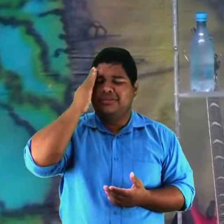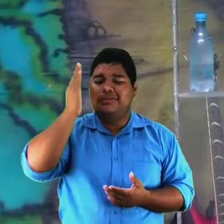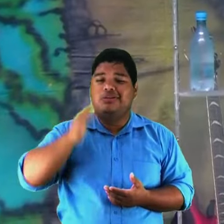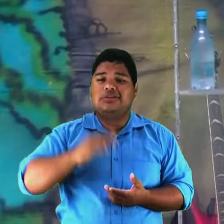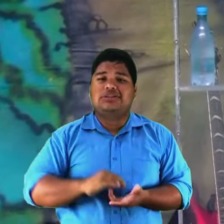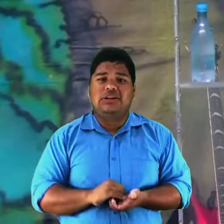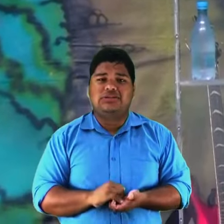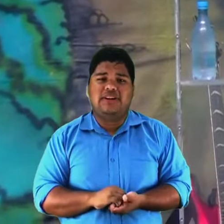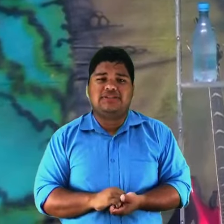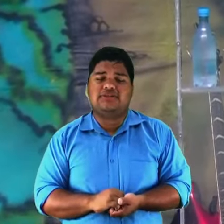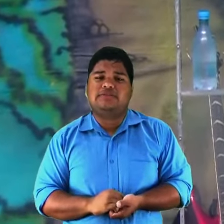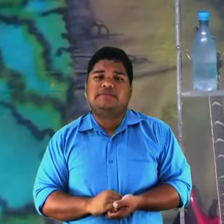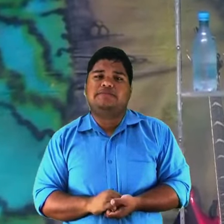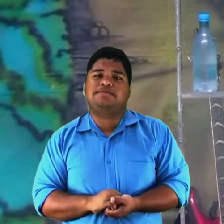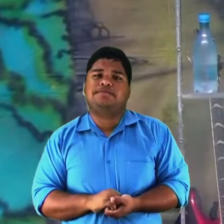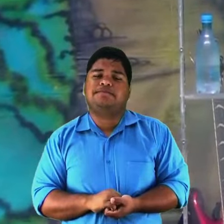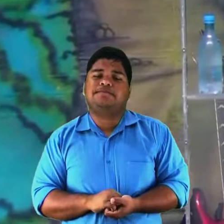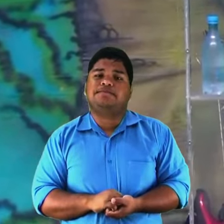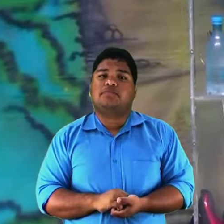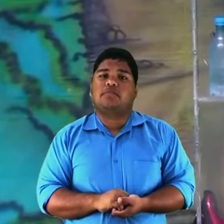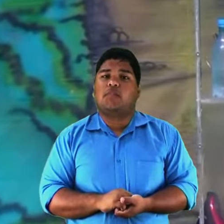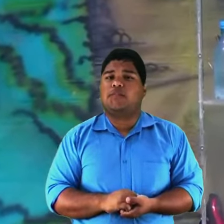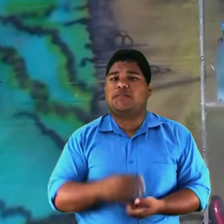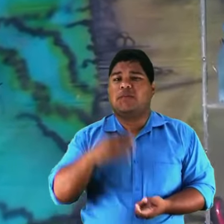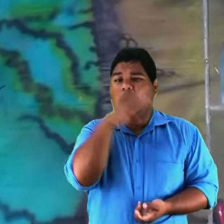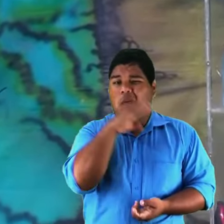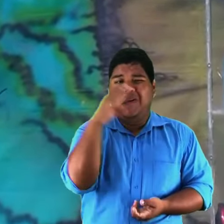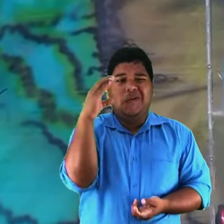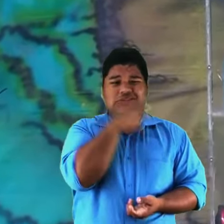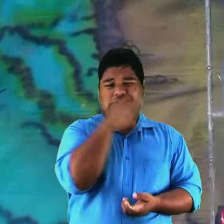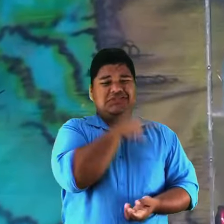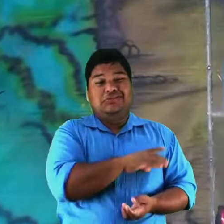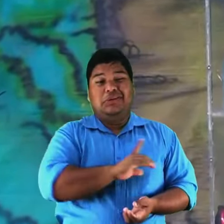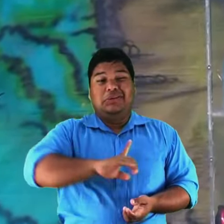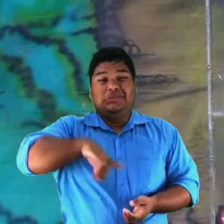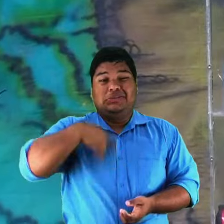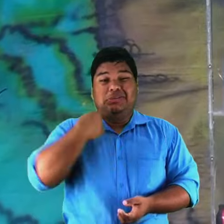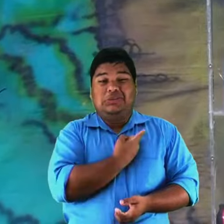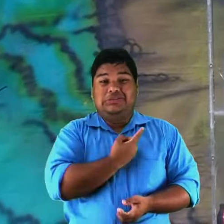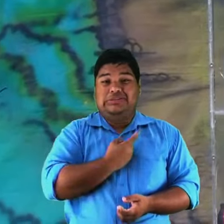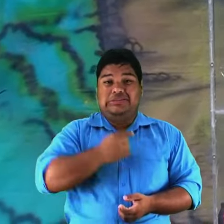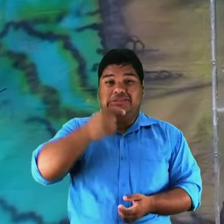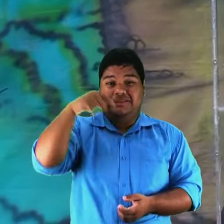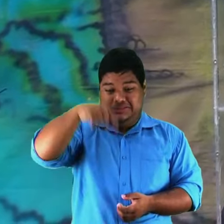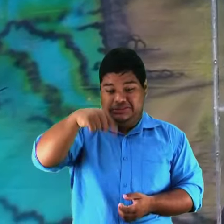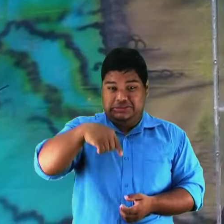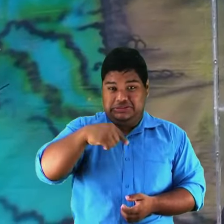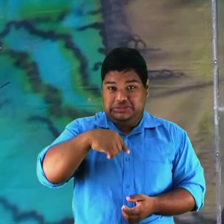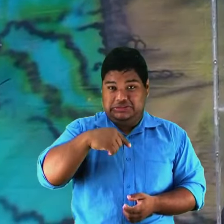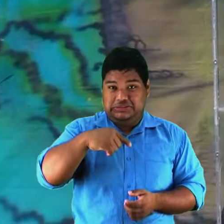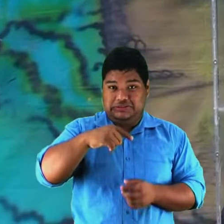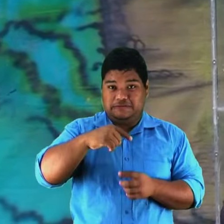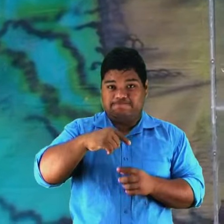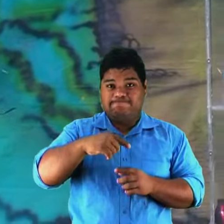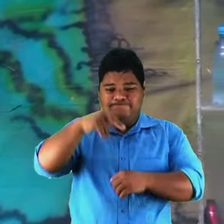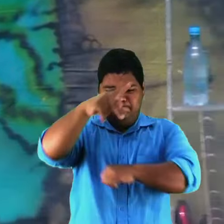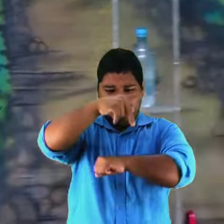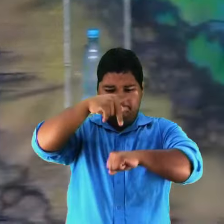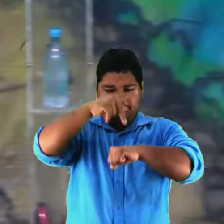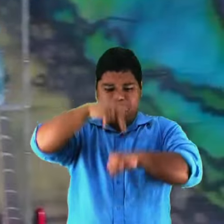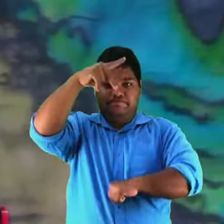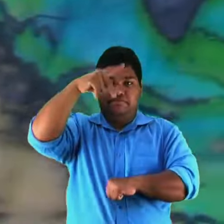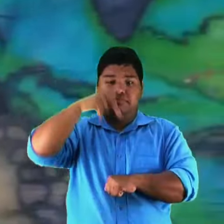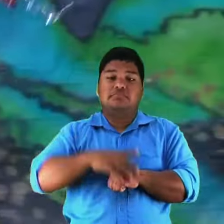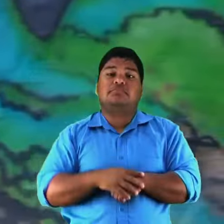É horrível. Nós vivemos uma época nesse país do Sarney, quando o